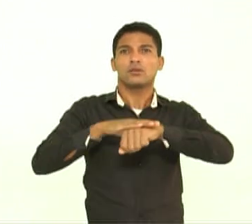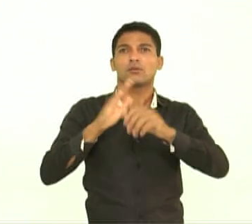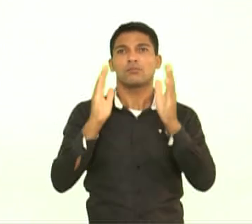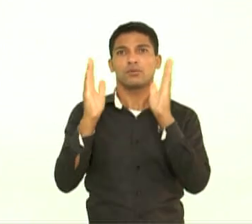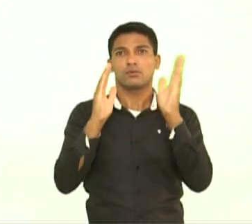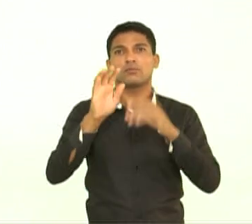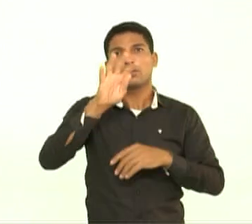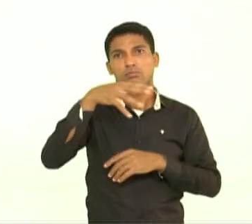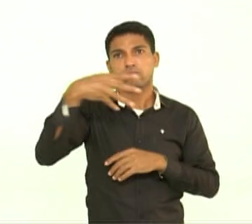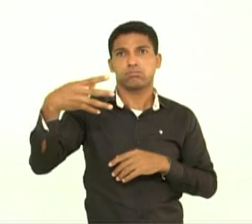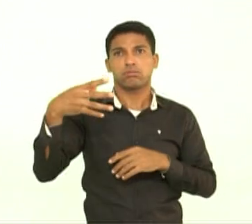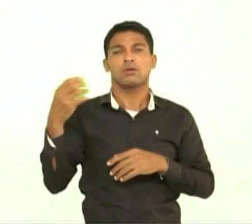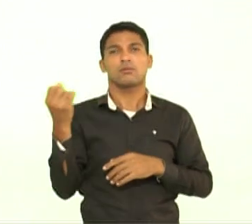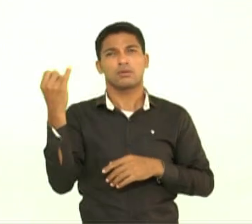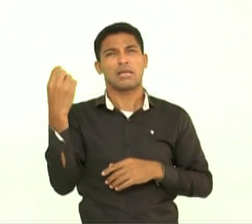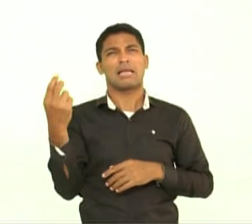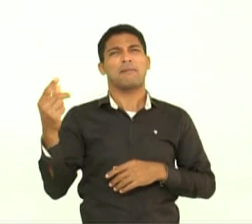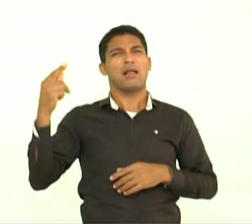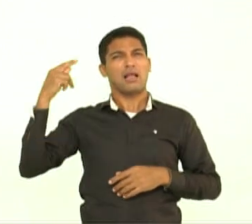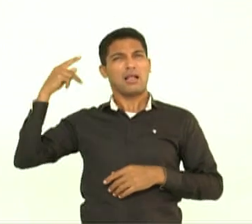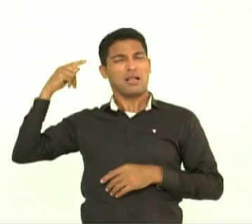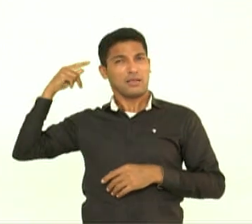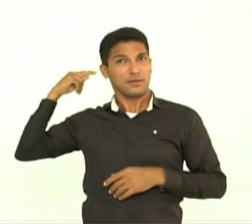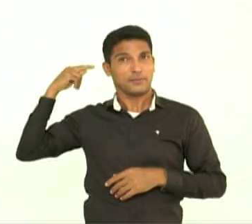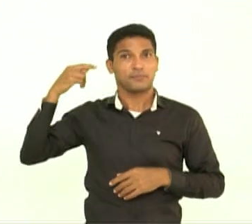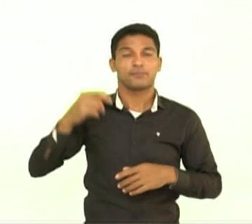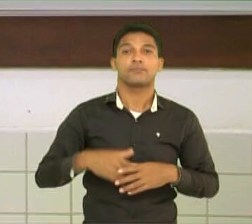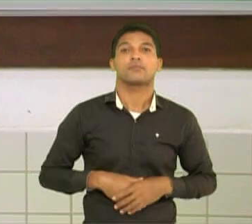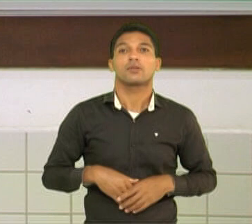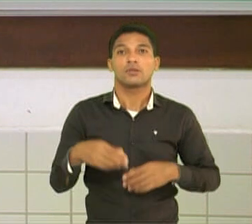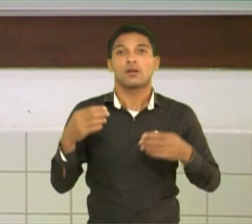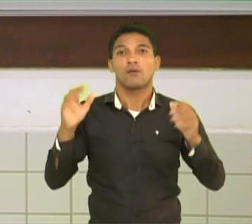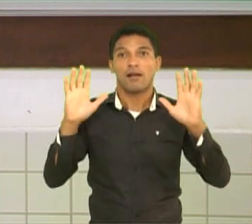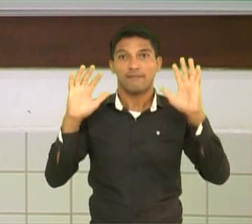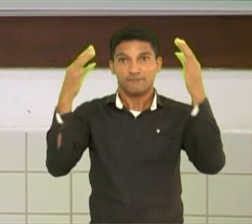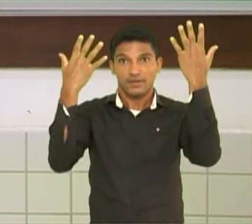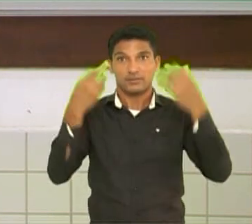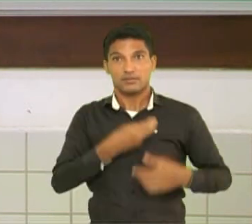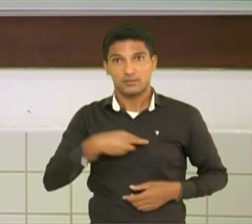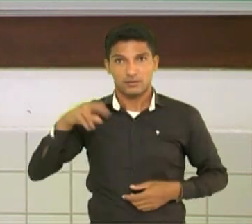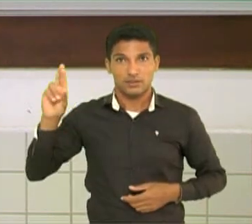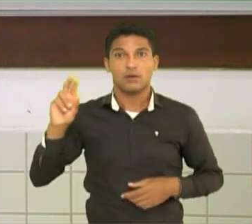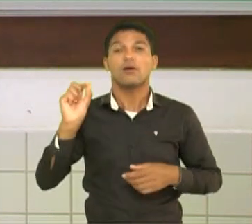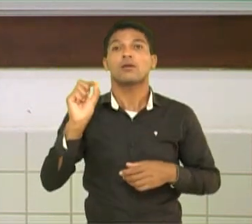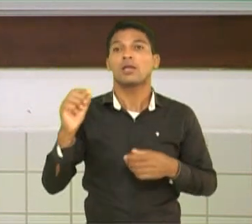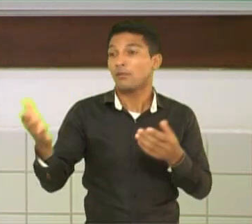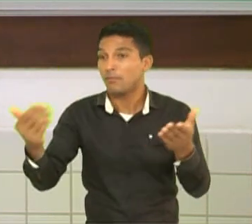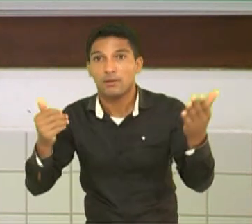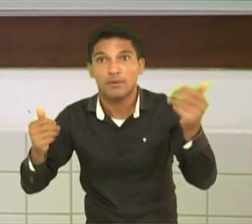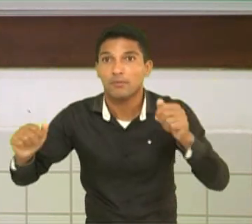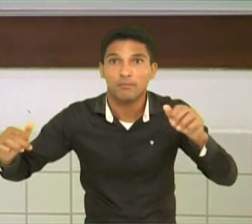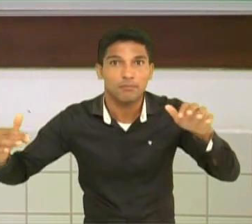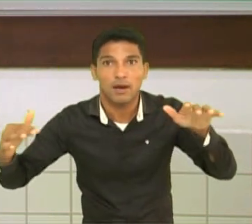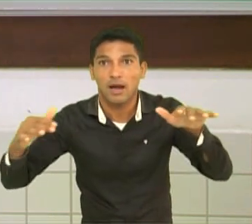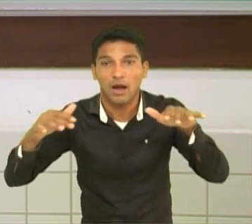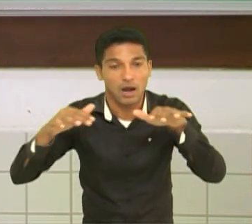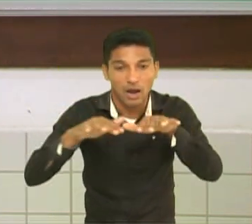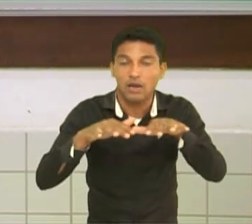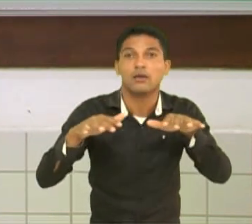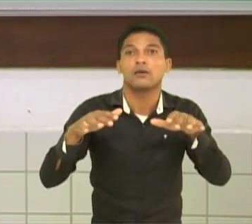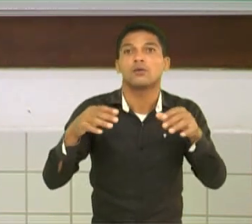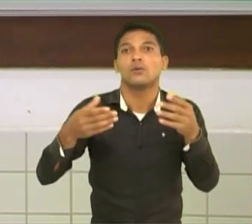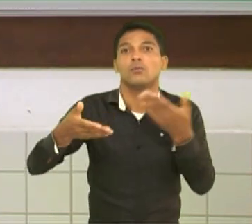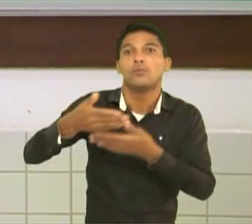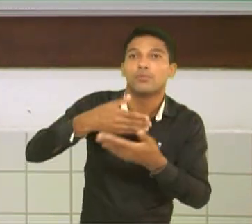e também uma confraternização. A festa religiosa é uma forma de reunir as pessoas da comunidade que frequenta